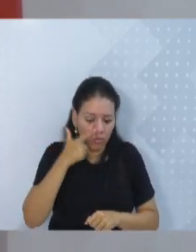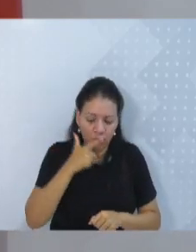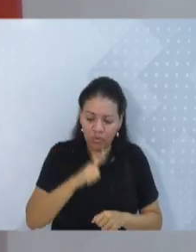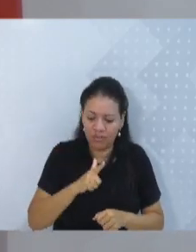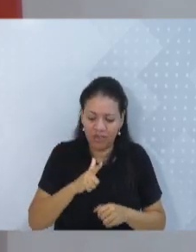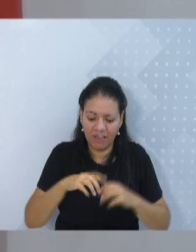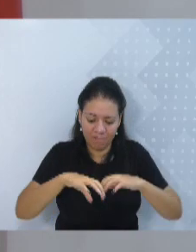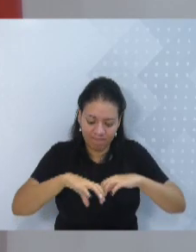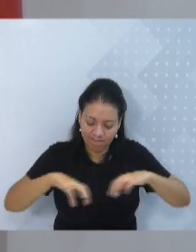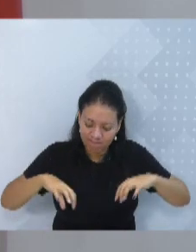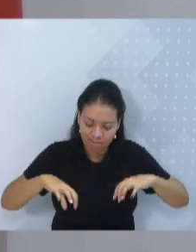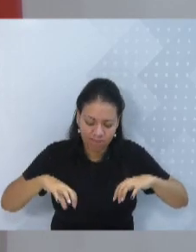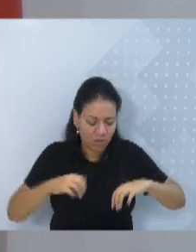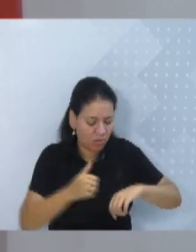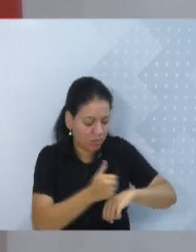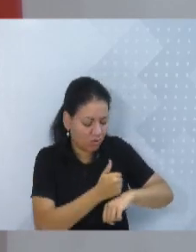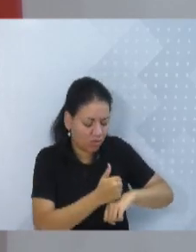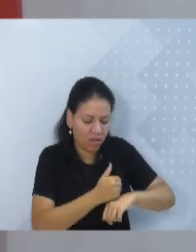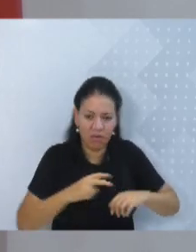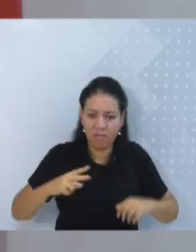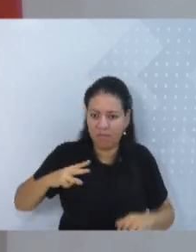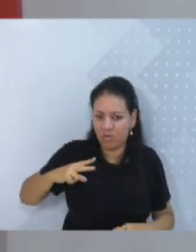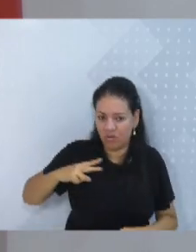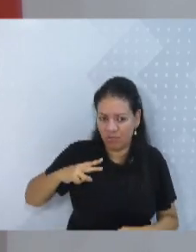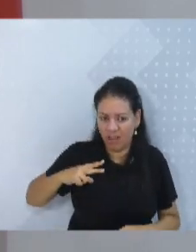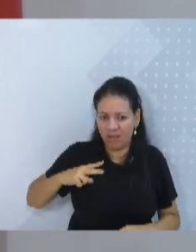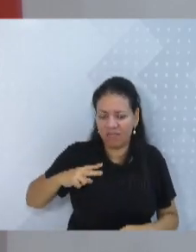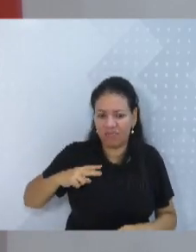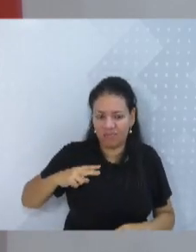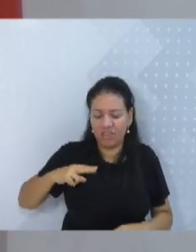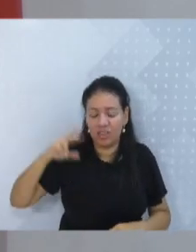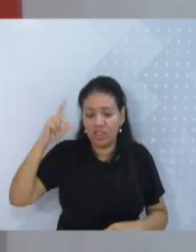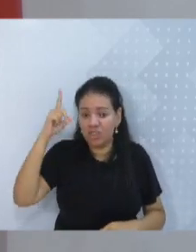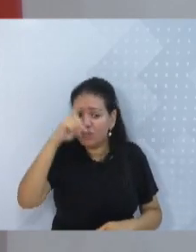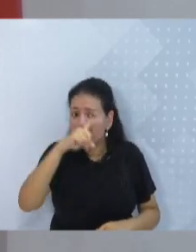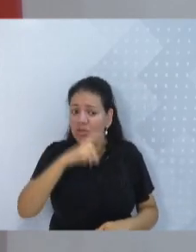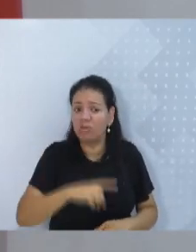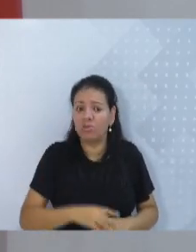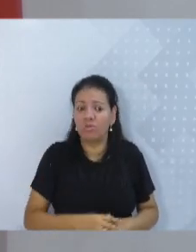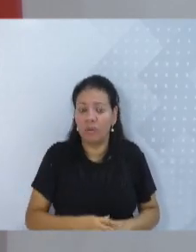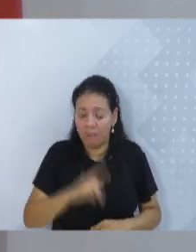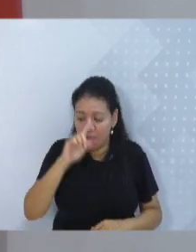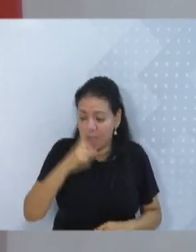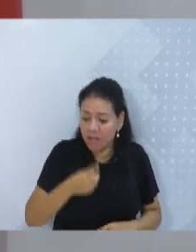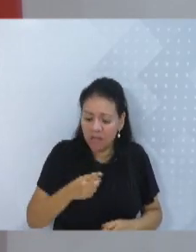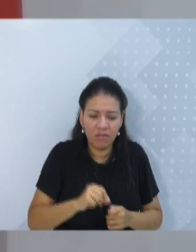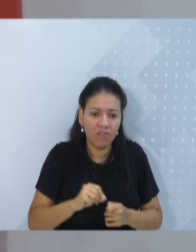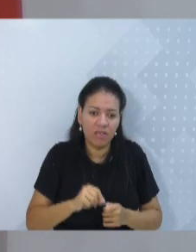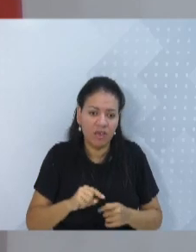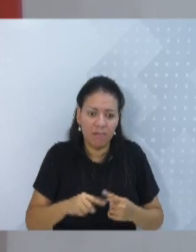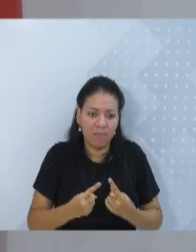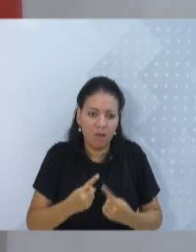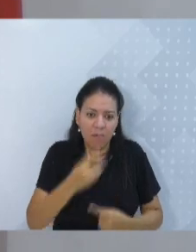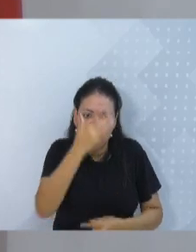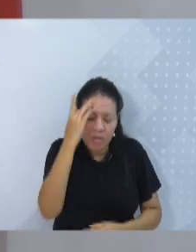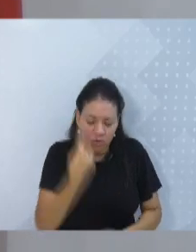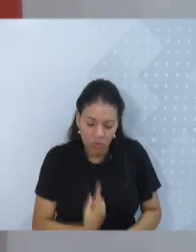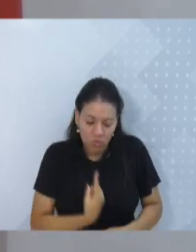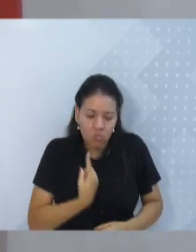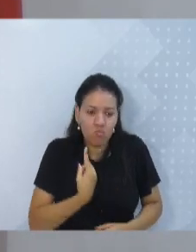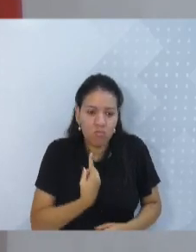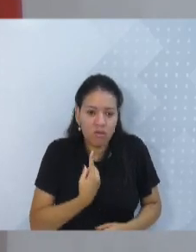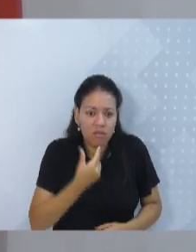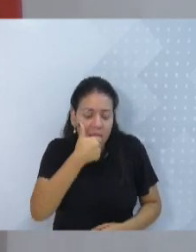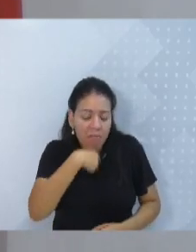bem o profissional do pessoal todo mundo Manda fazer isso mas a gente é uma pessoa só eu